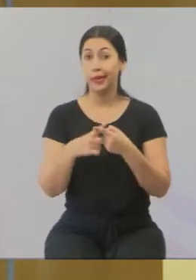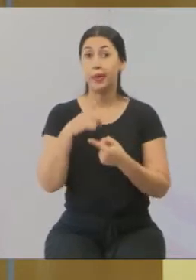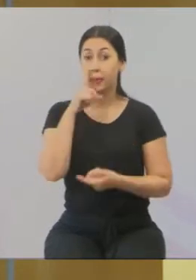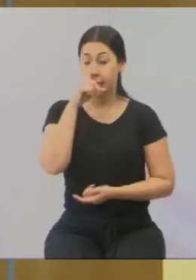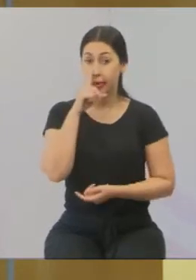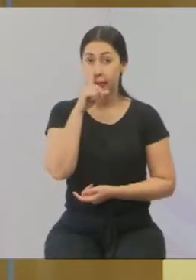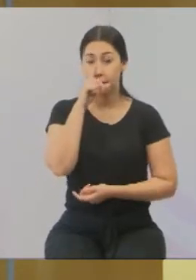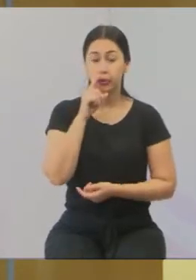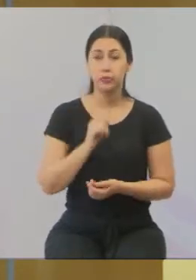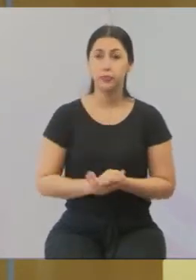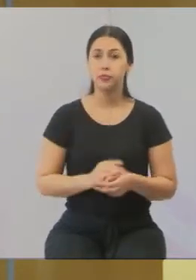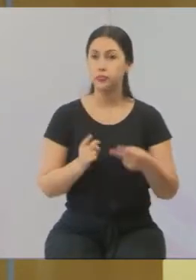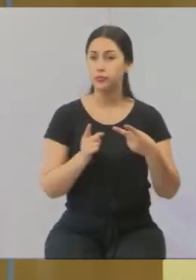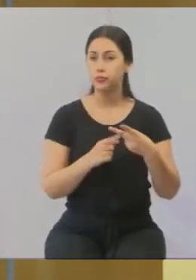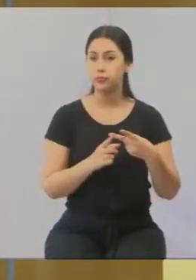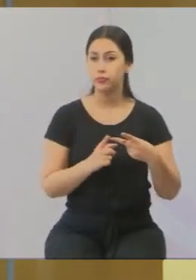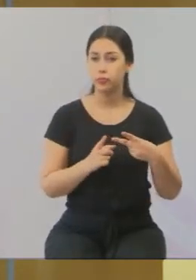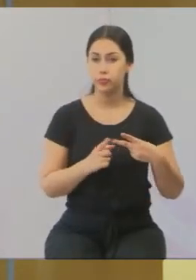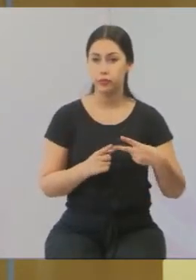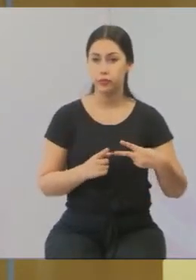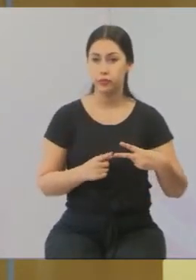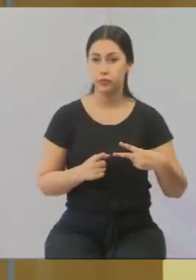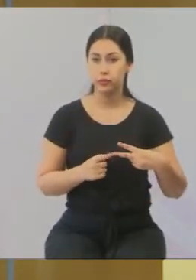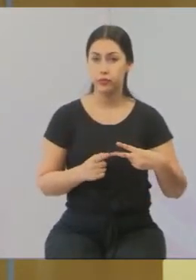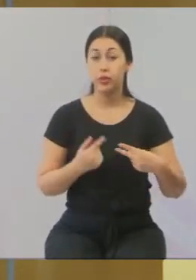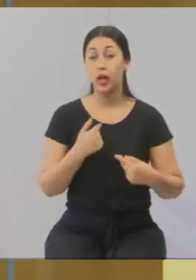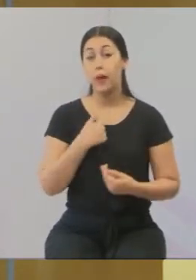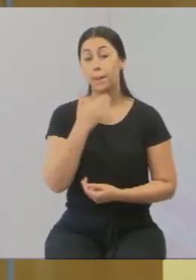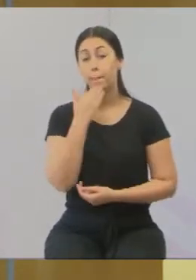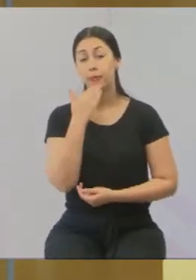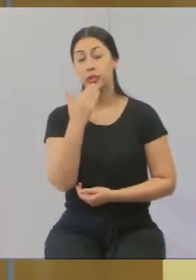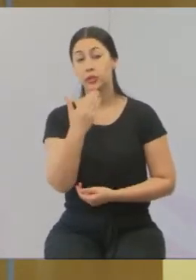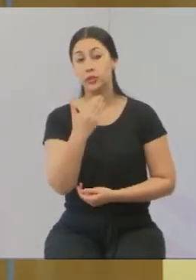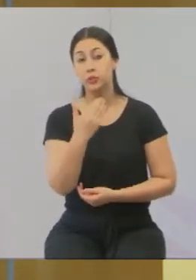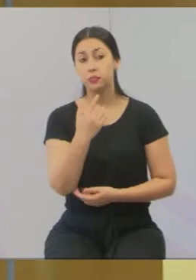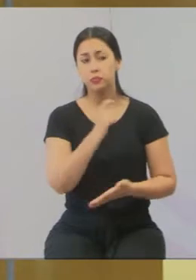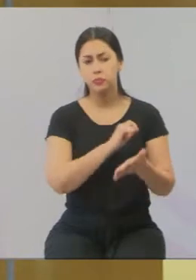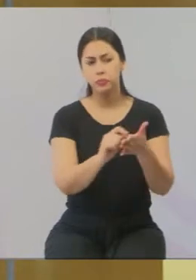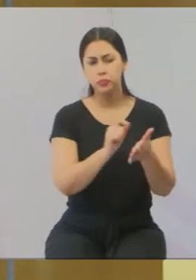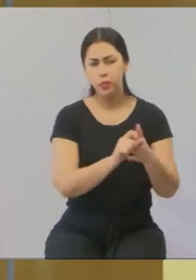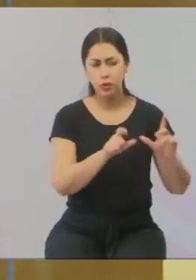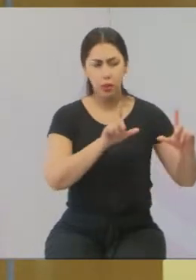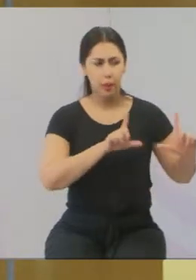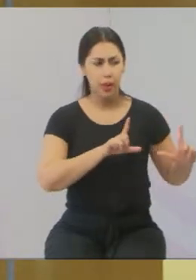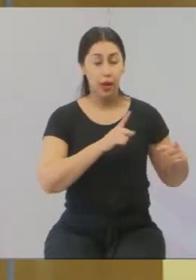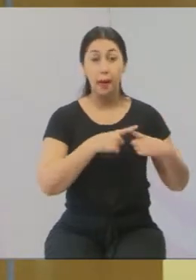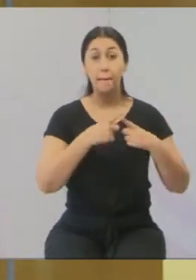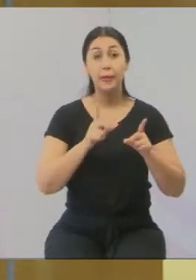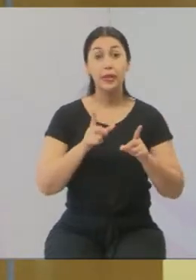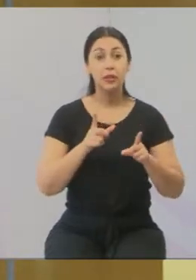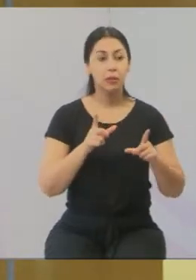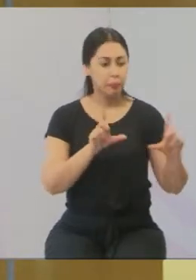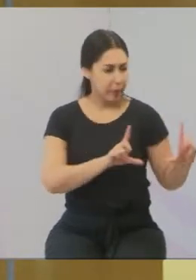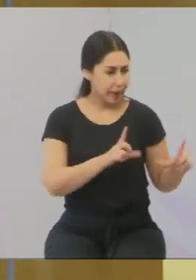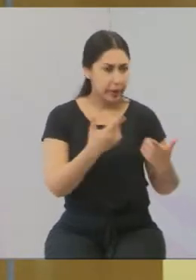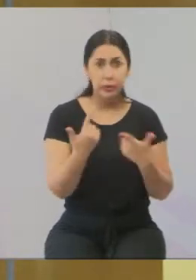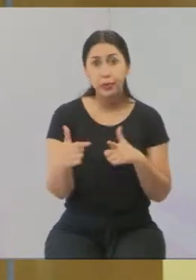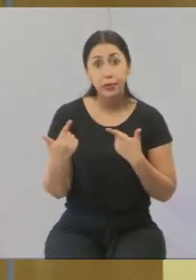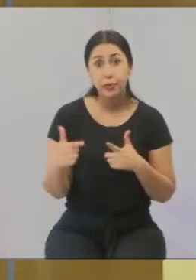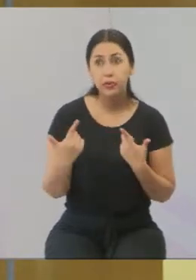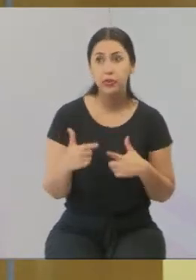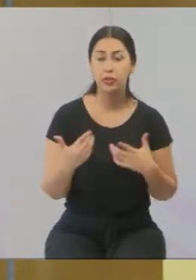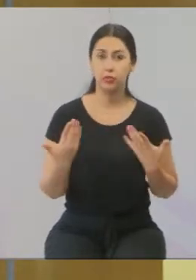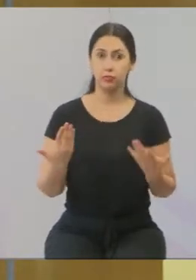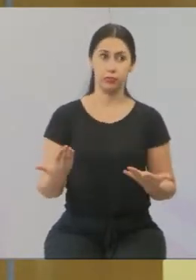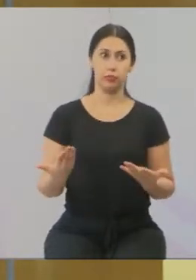A outra questão é que eu pedi para as pessoas anotarem as placas, e eles disseram que muitas não têm placas.